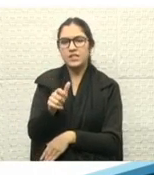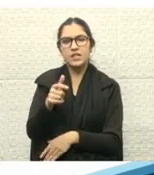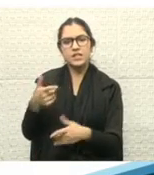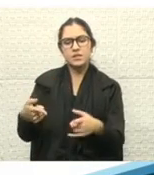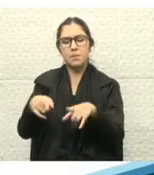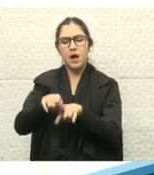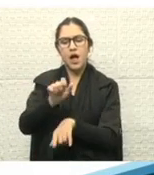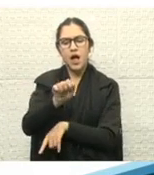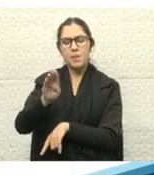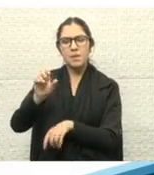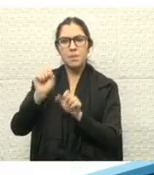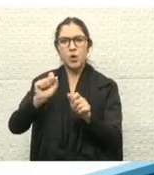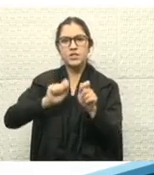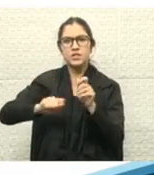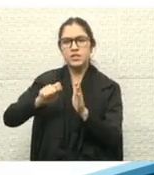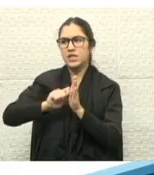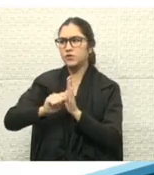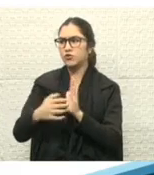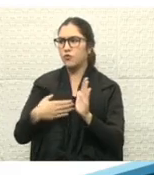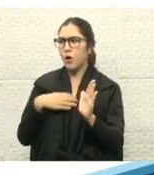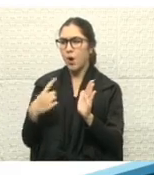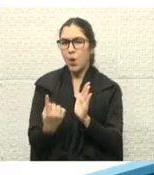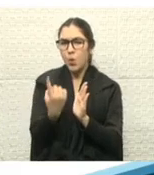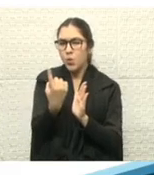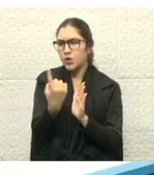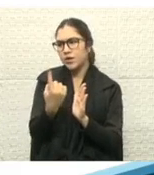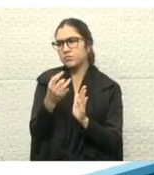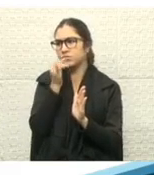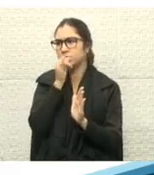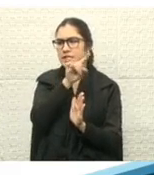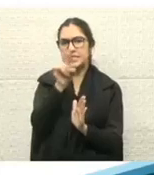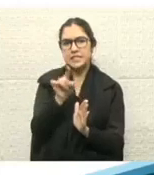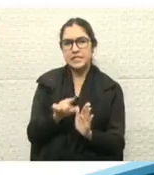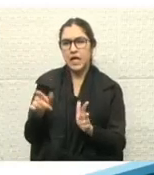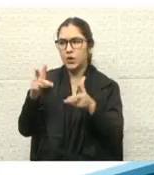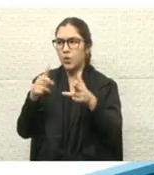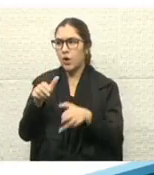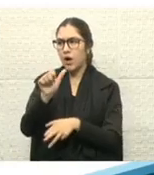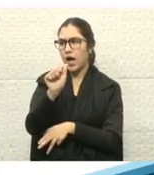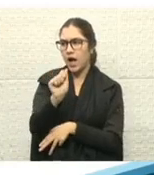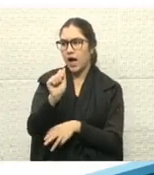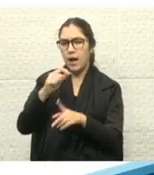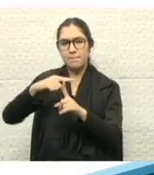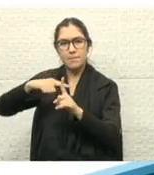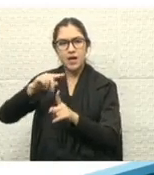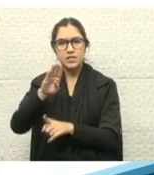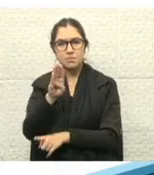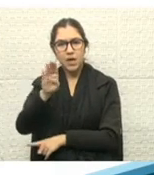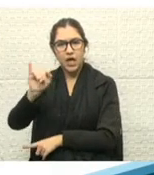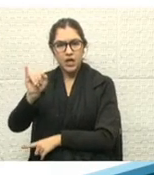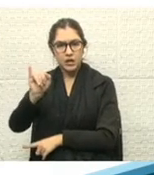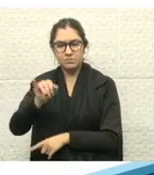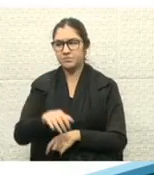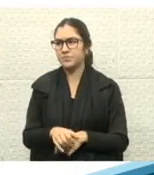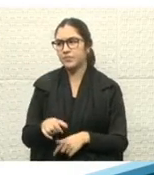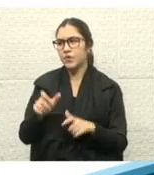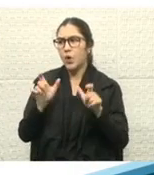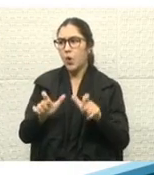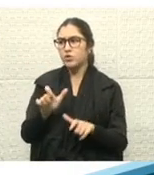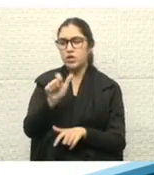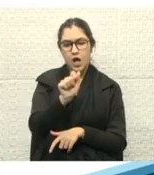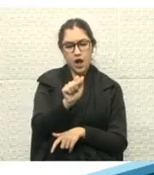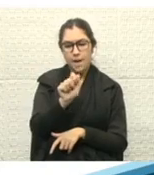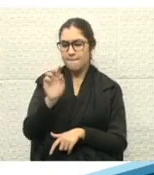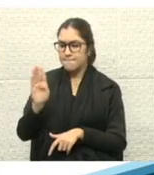AB pode ser escrito de forma única, como Z igual a A mais BI, onde A e